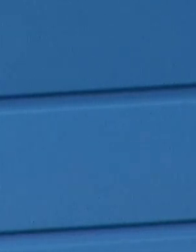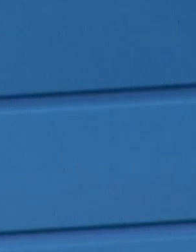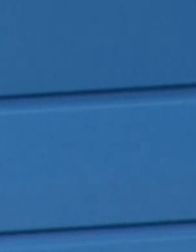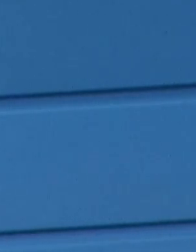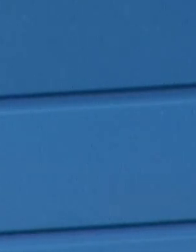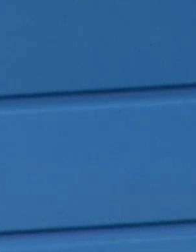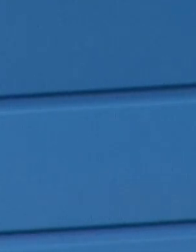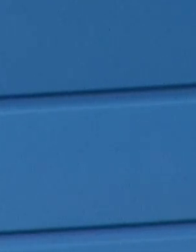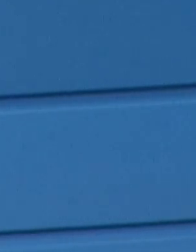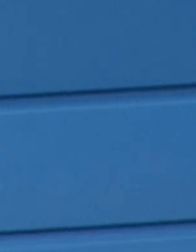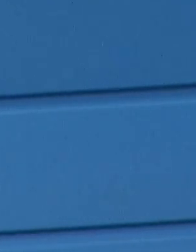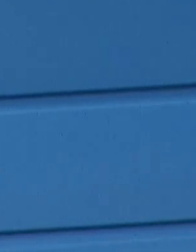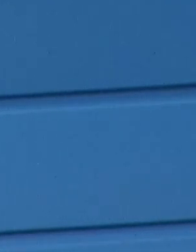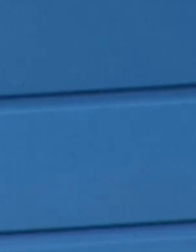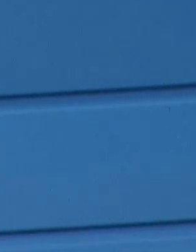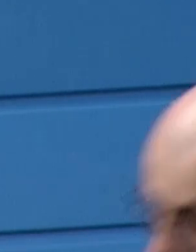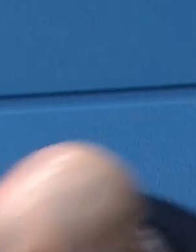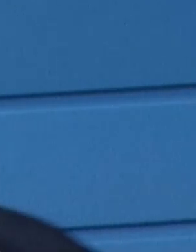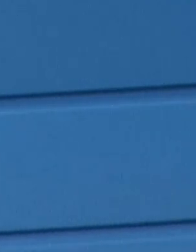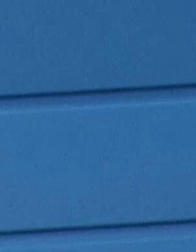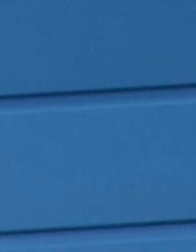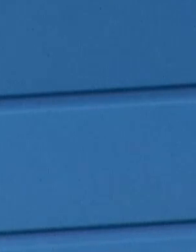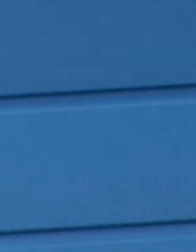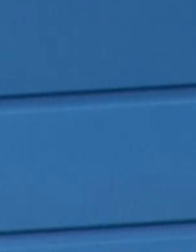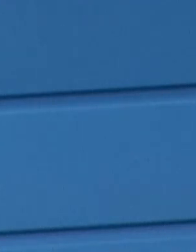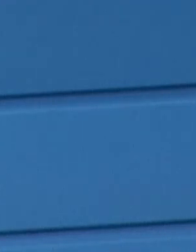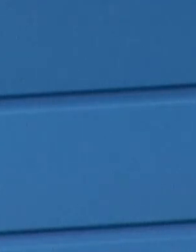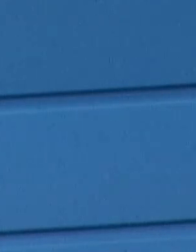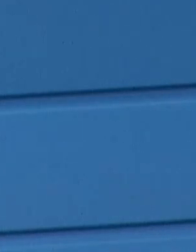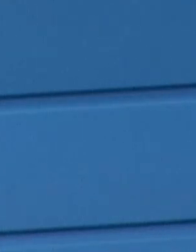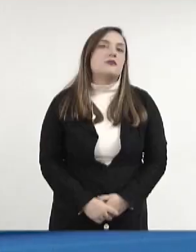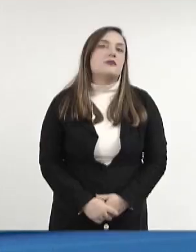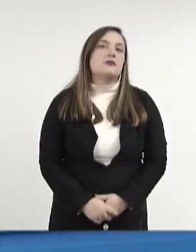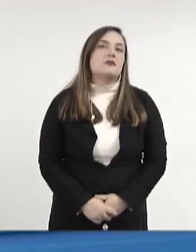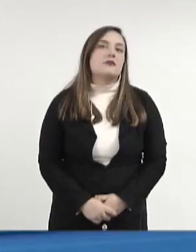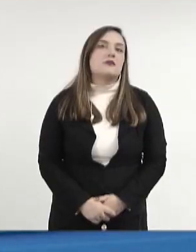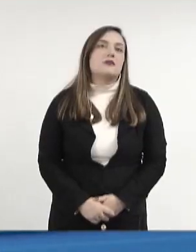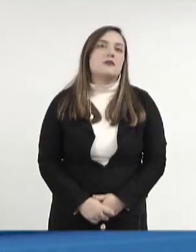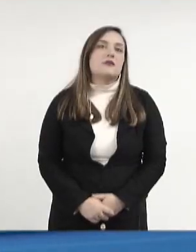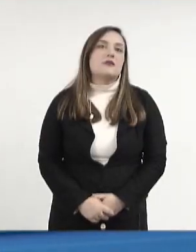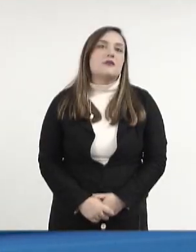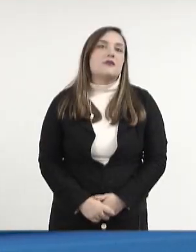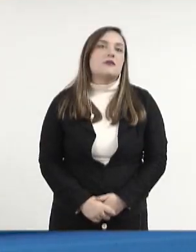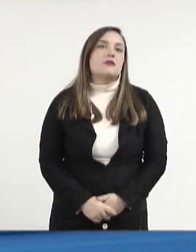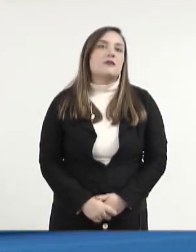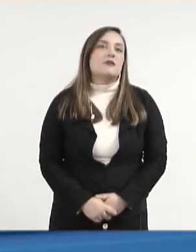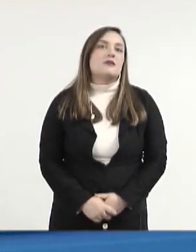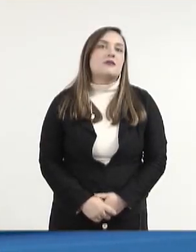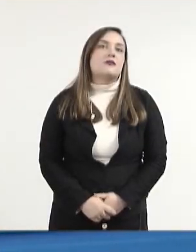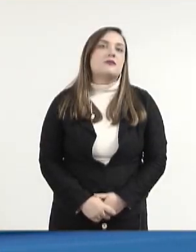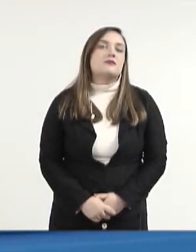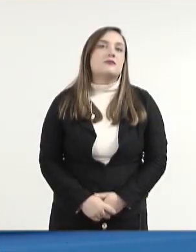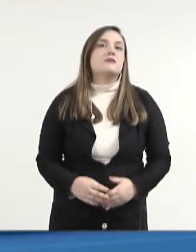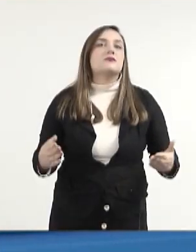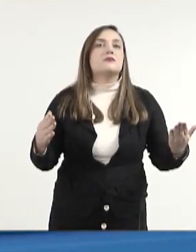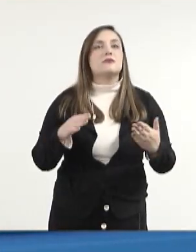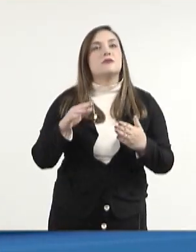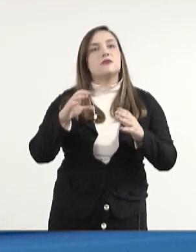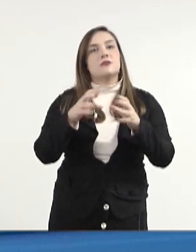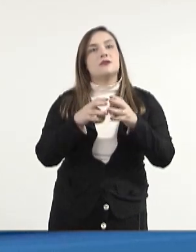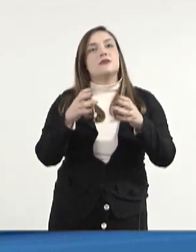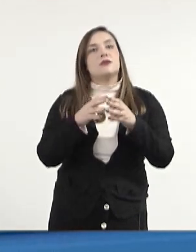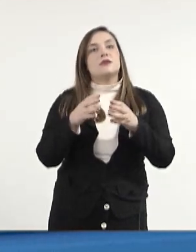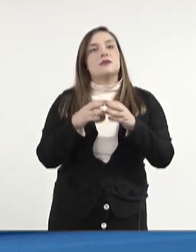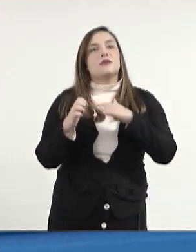da BR-163. Depois disso, tudo discutido entre a NTT, entre a empresa concessionária,